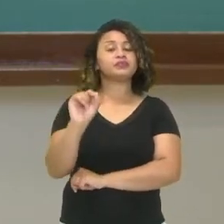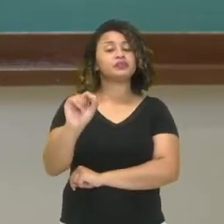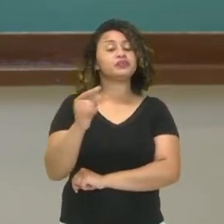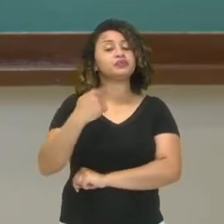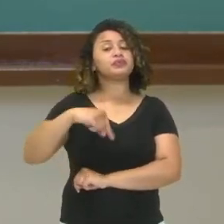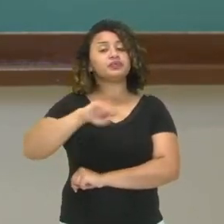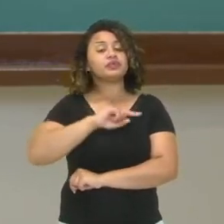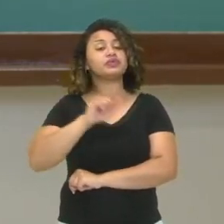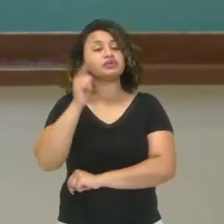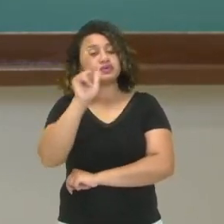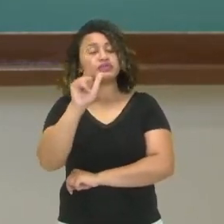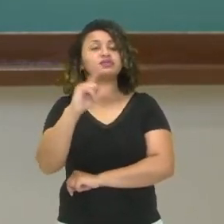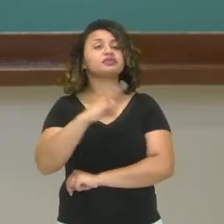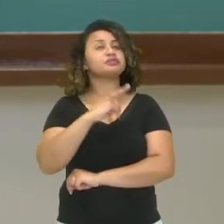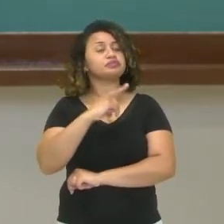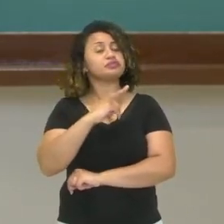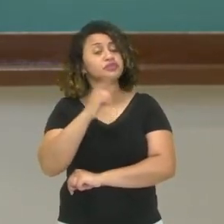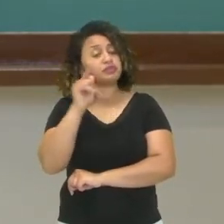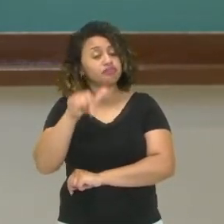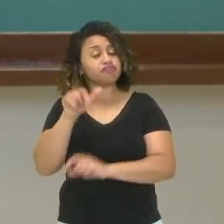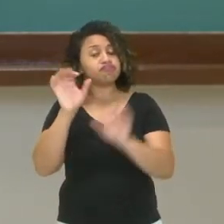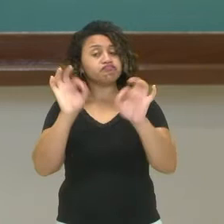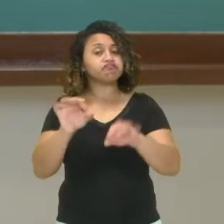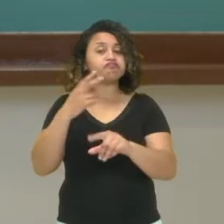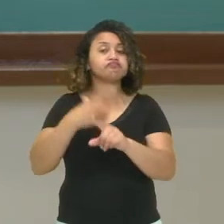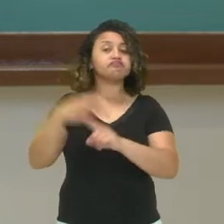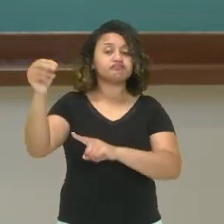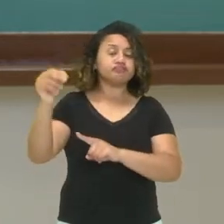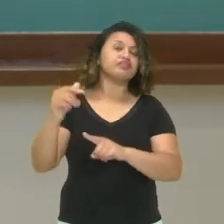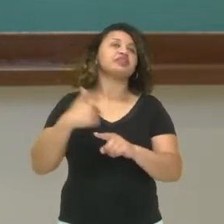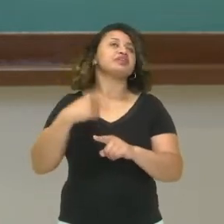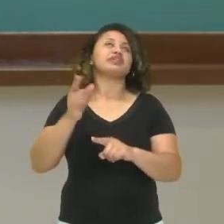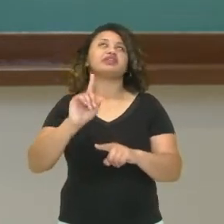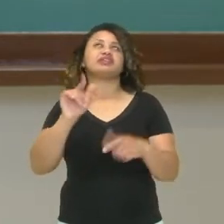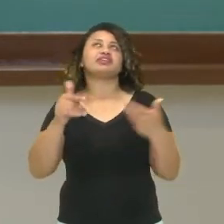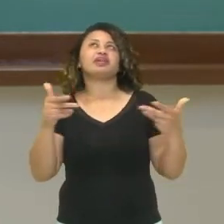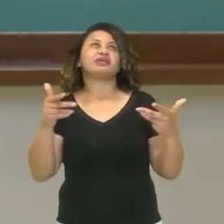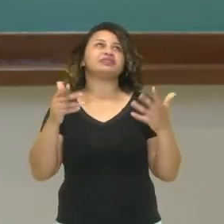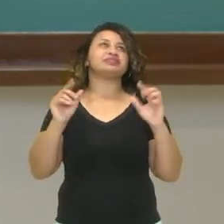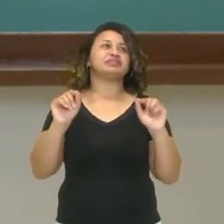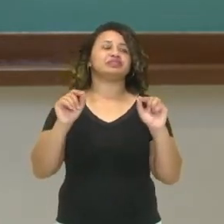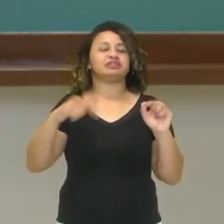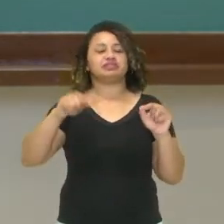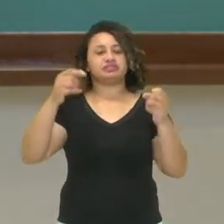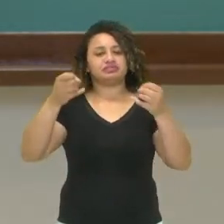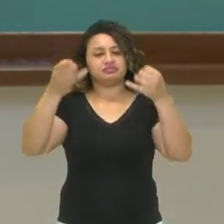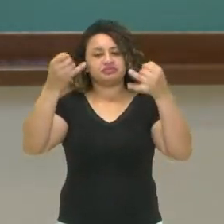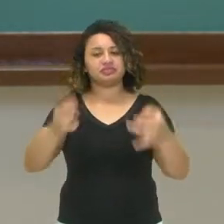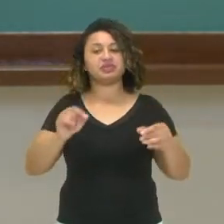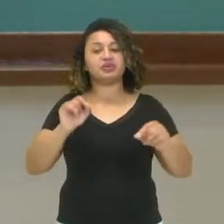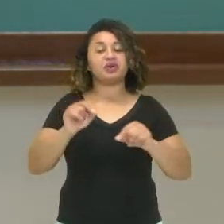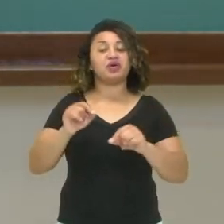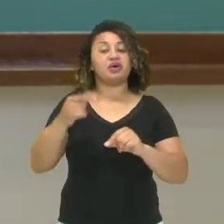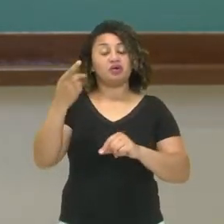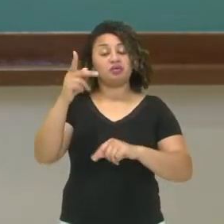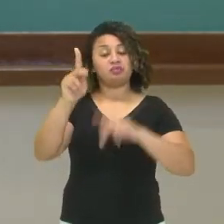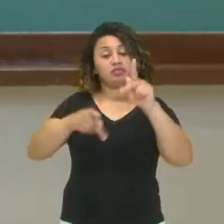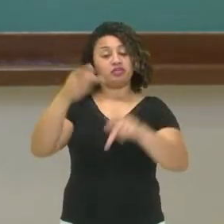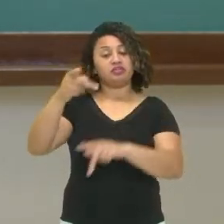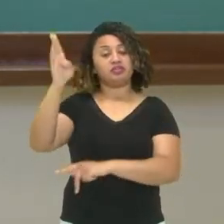esse negócio dê certo, ou seja, não caia naquele... Porque a gente já conversou, né? O brasileiro é um povo